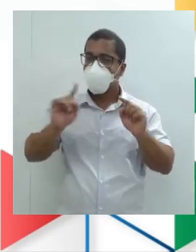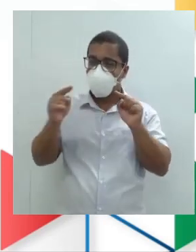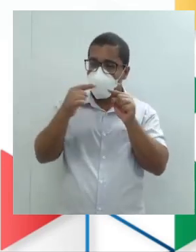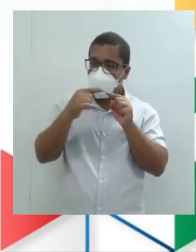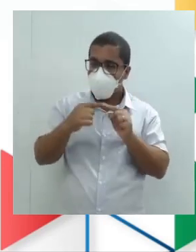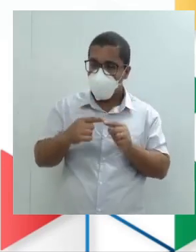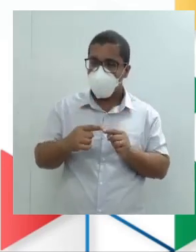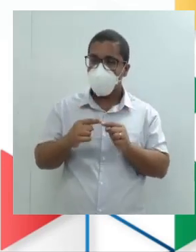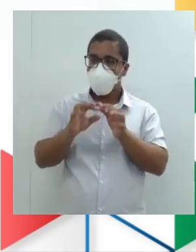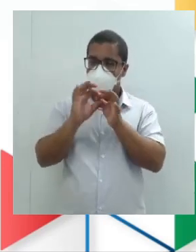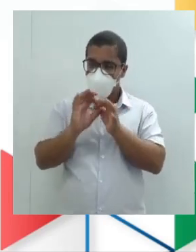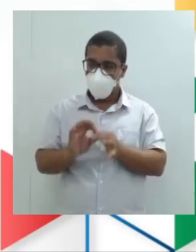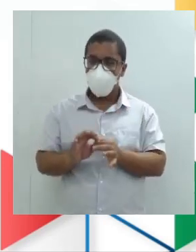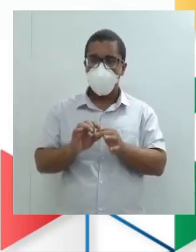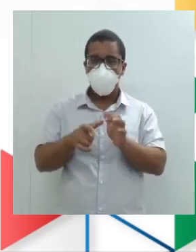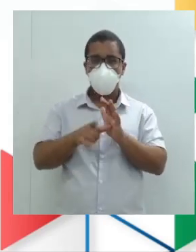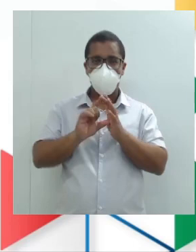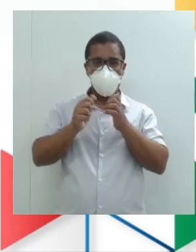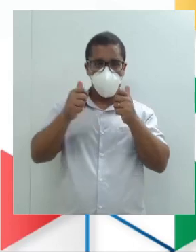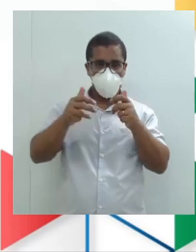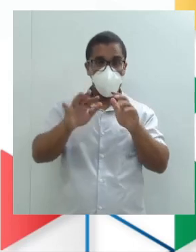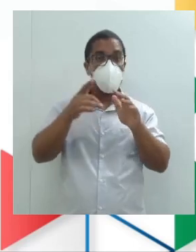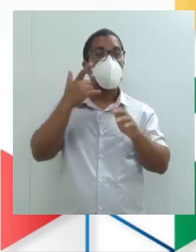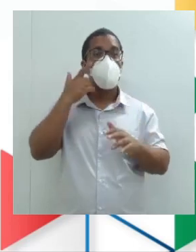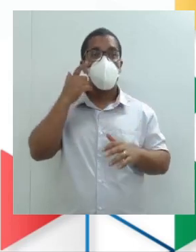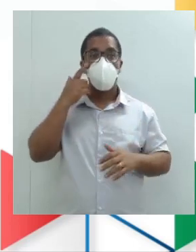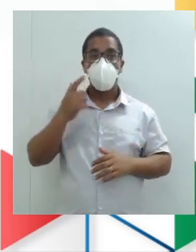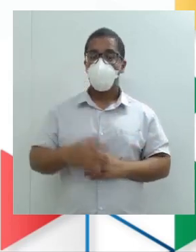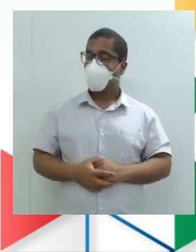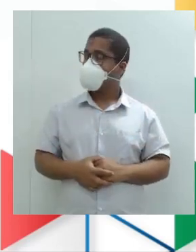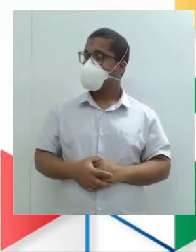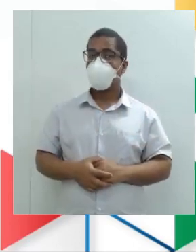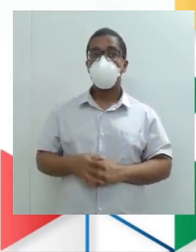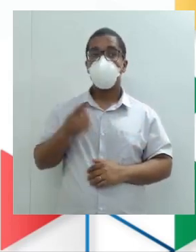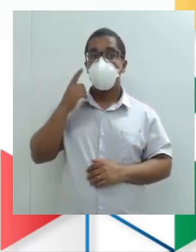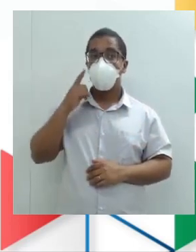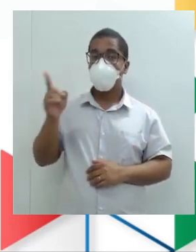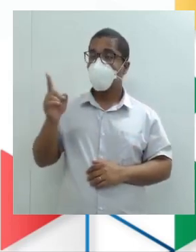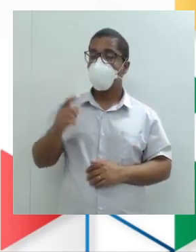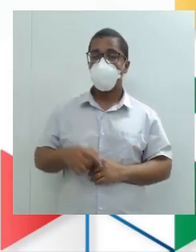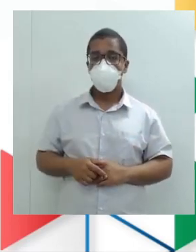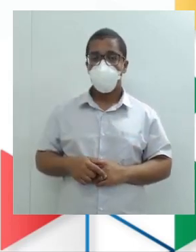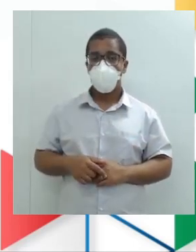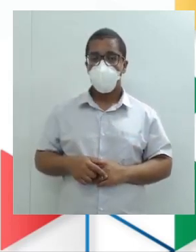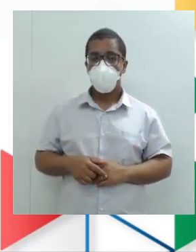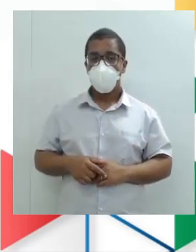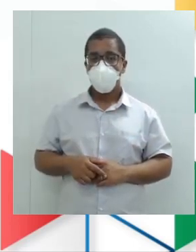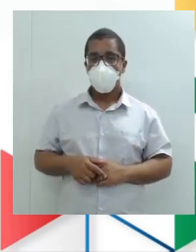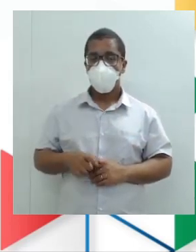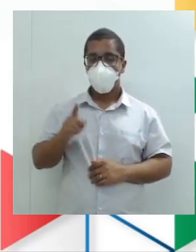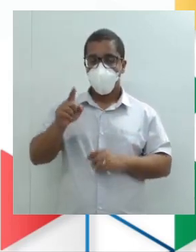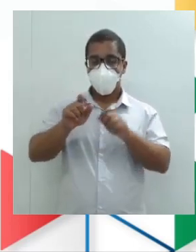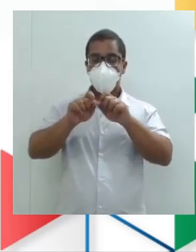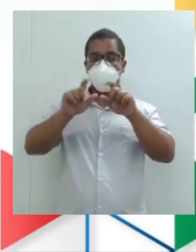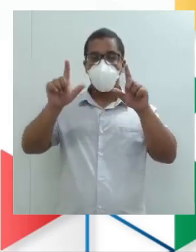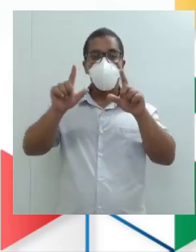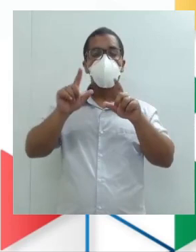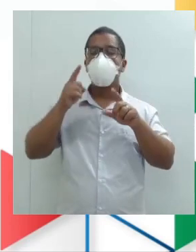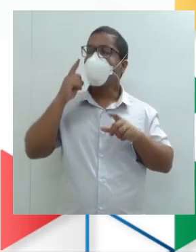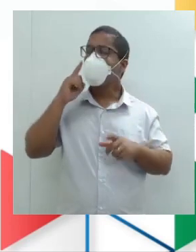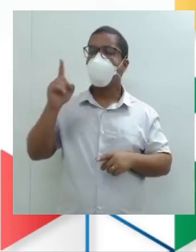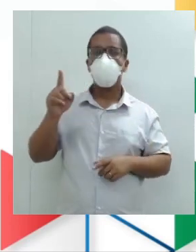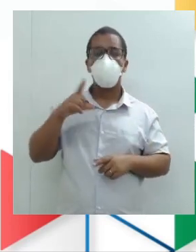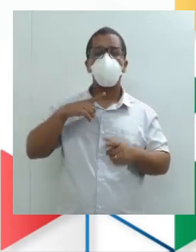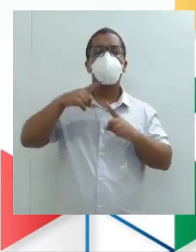falou agora para mim? Então vamos lá tentar? Olha só a imagem que aparece para vocês na tela. Que tipo